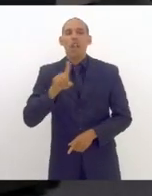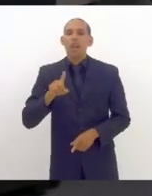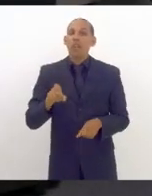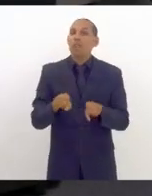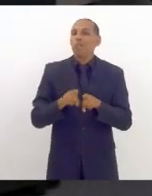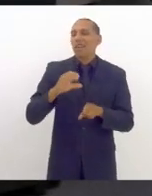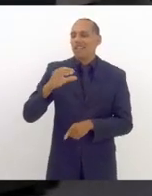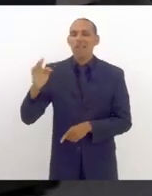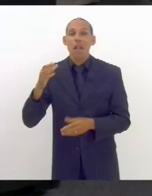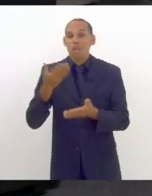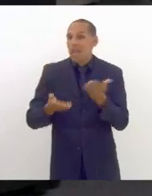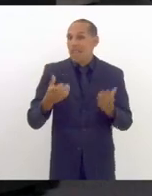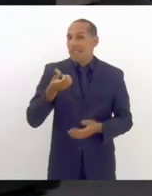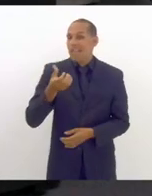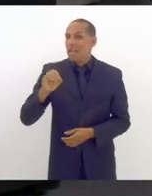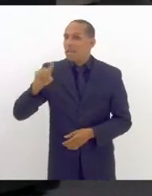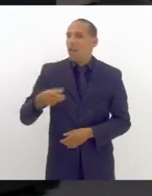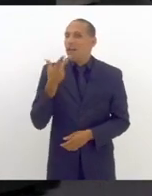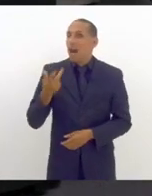o cabo frio